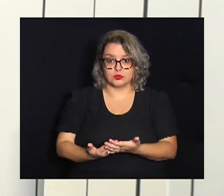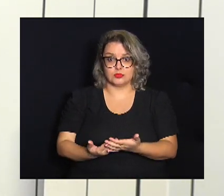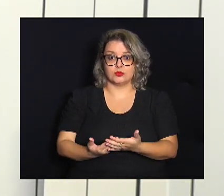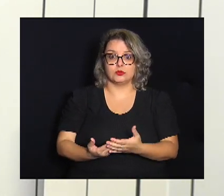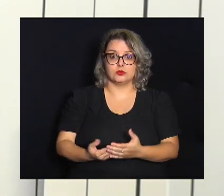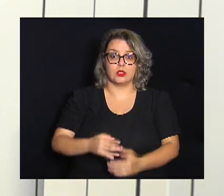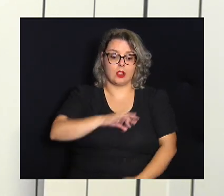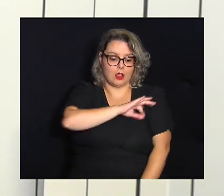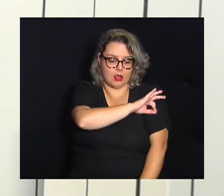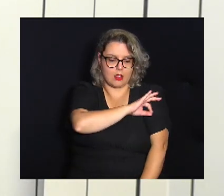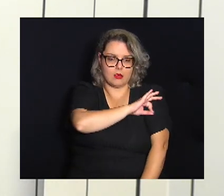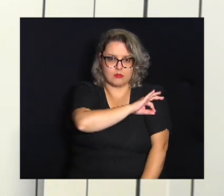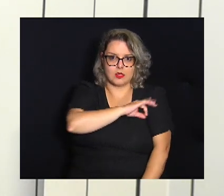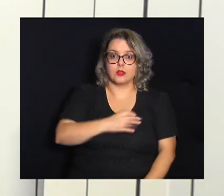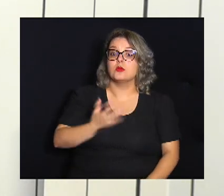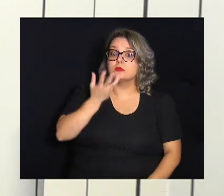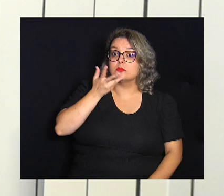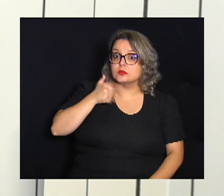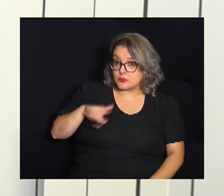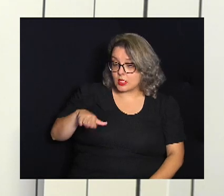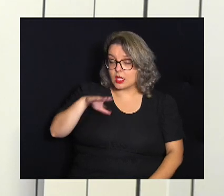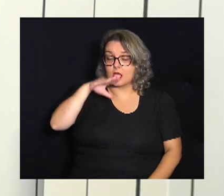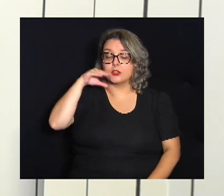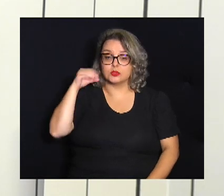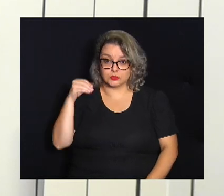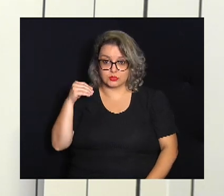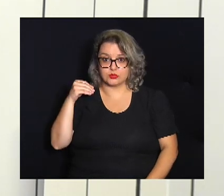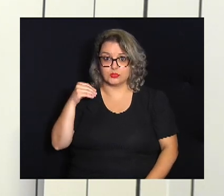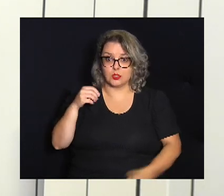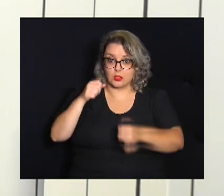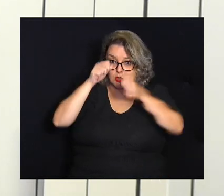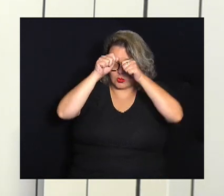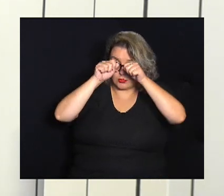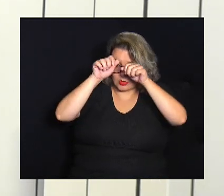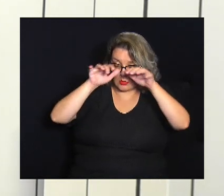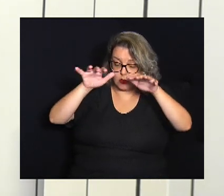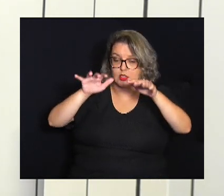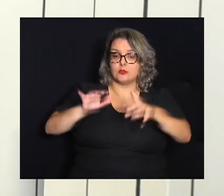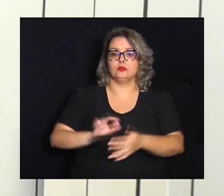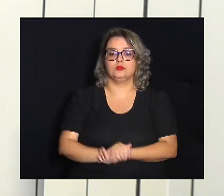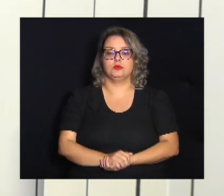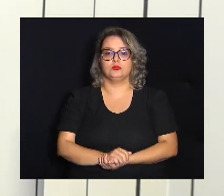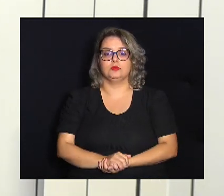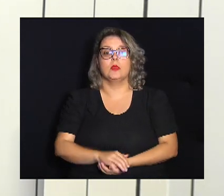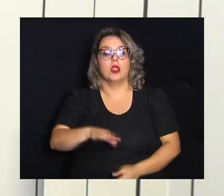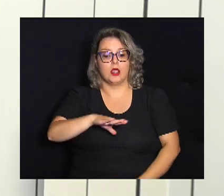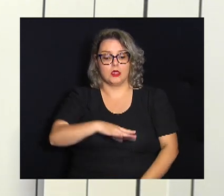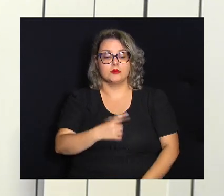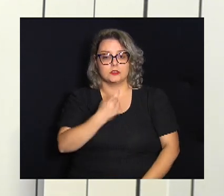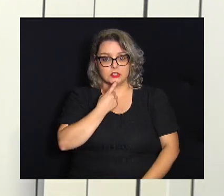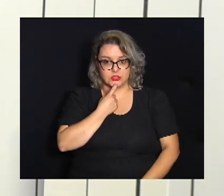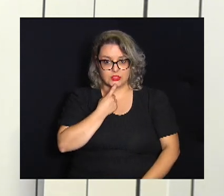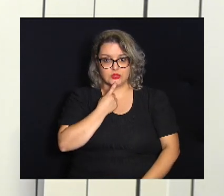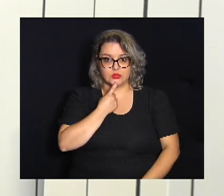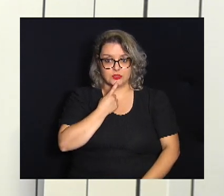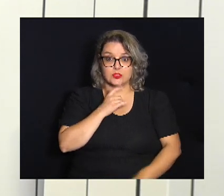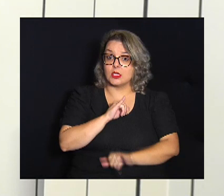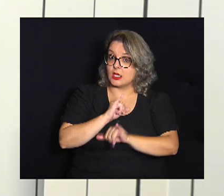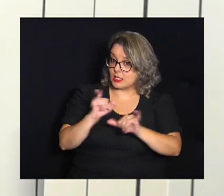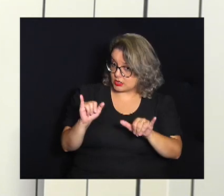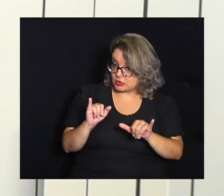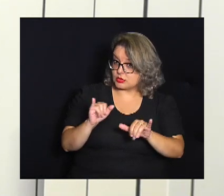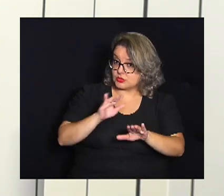Prefeitura sobre crianças e adolescentes com o transtorno do espectro autista em Campinas e diz que vai